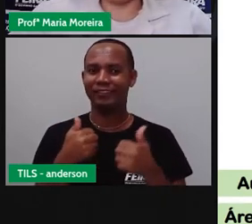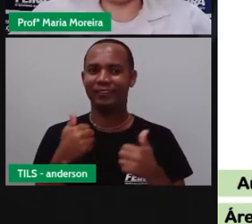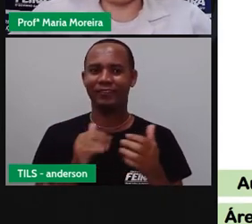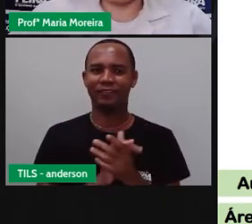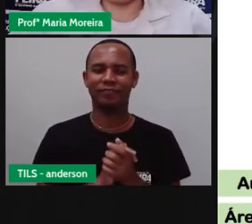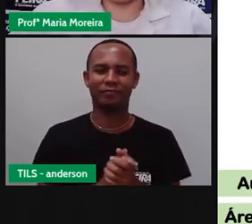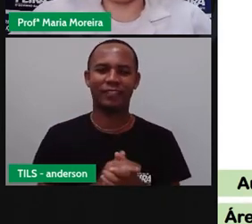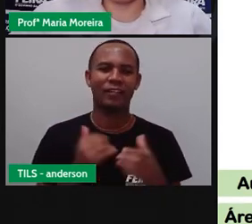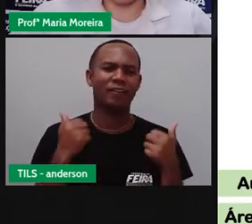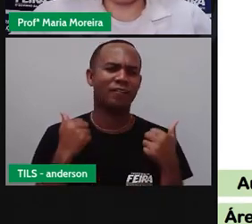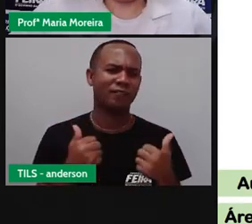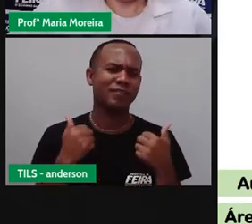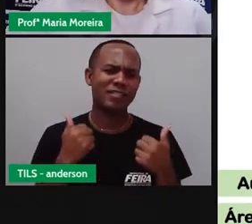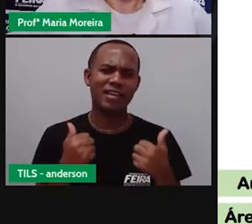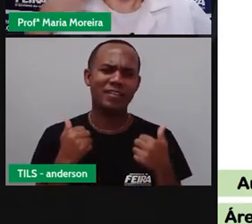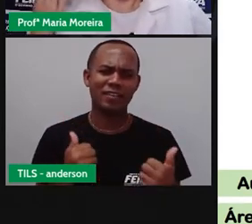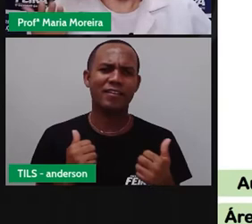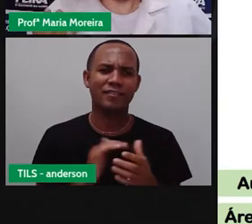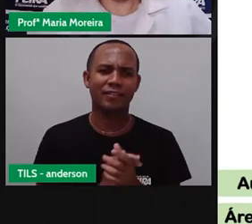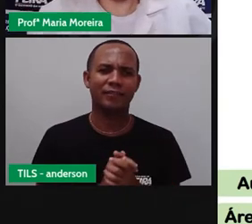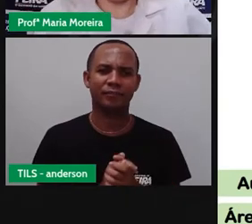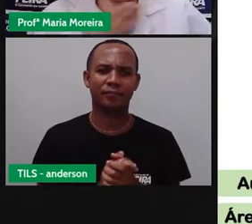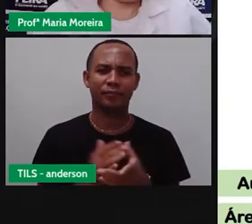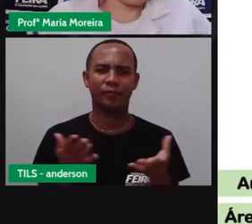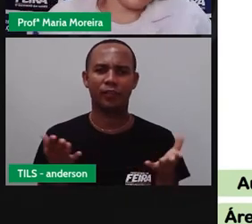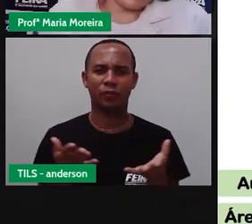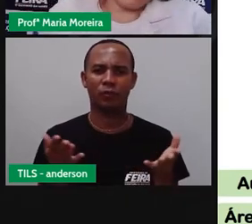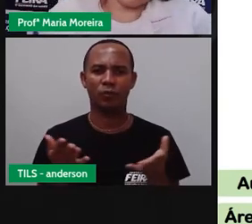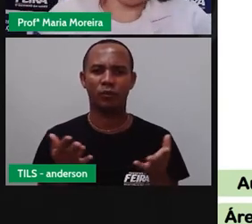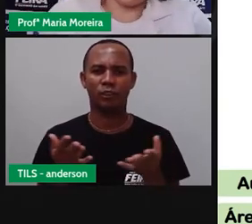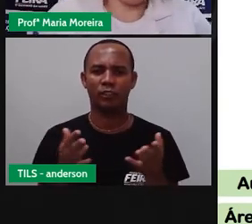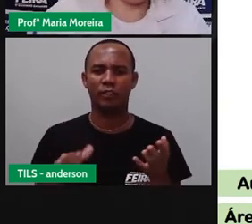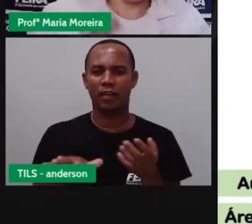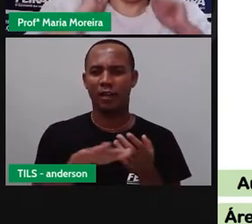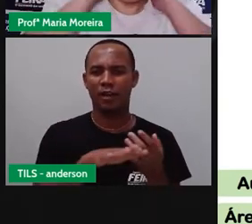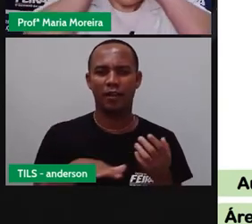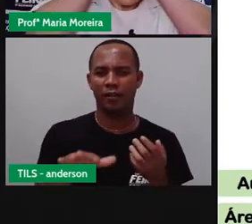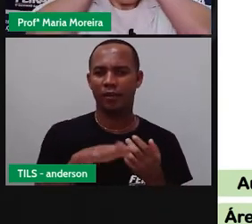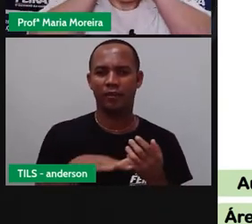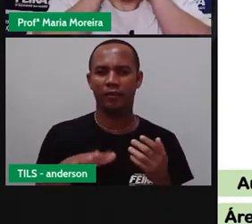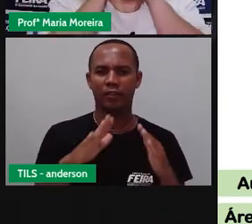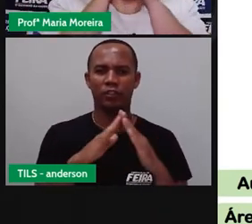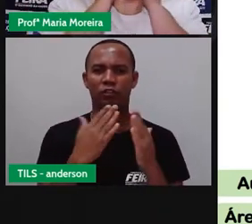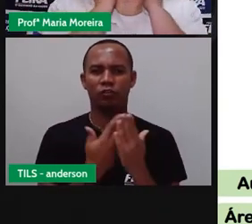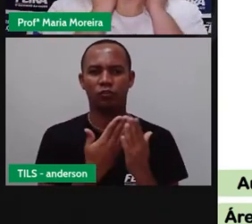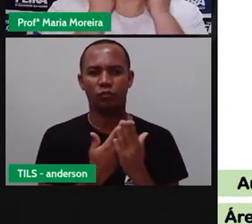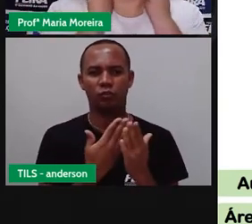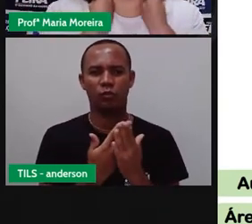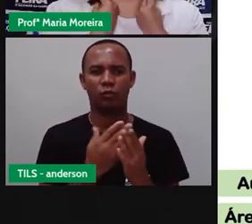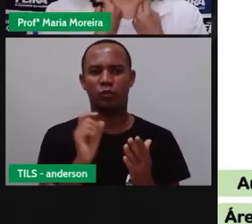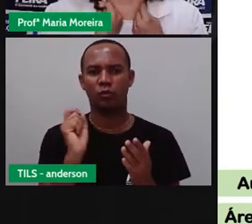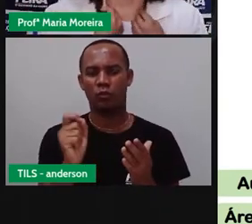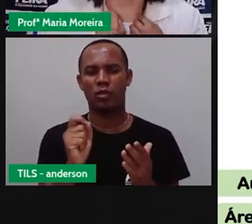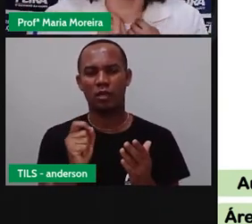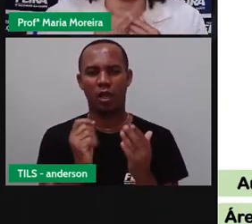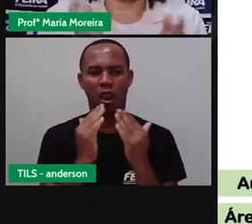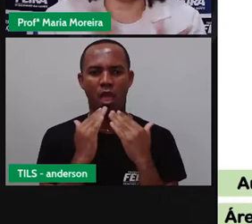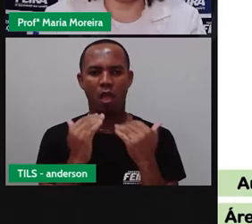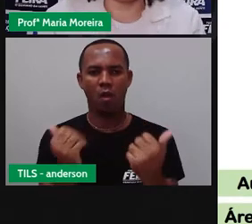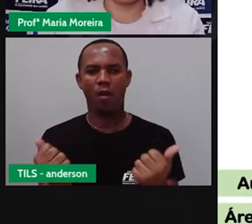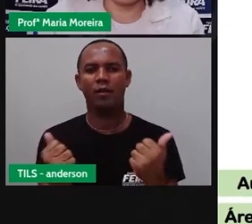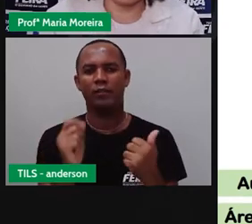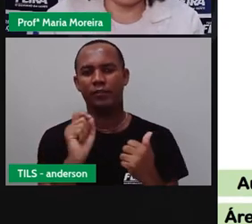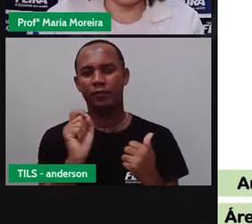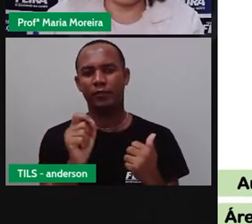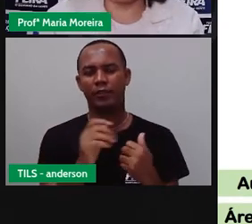merece gente vamos lá hoje na sala de conhecimento interdisciplinar um linguagem será que vamos